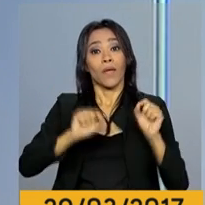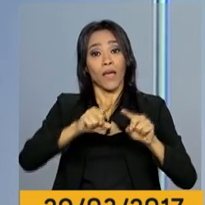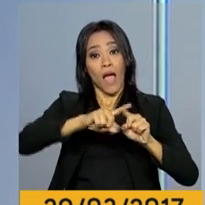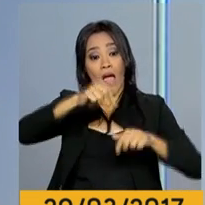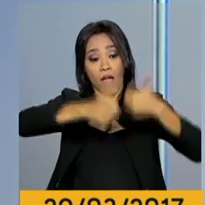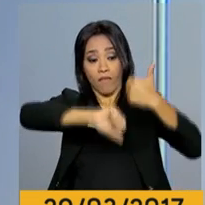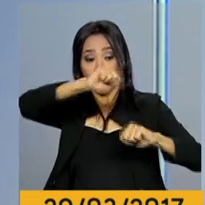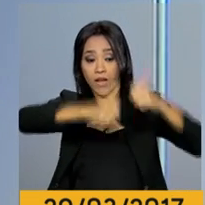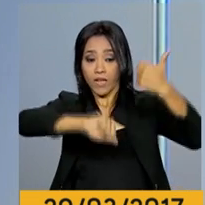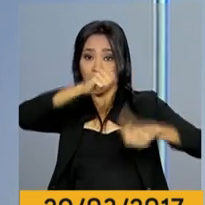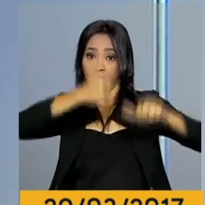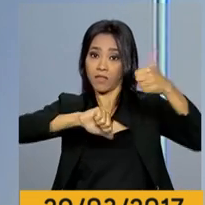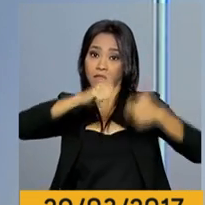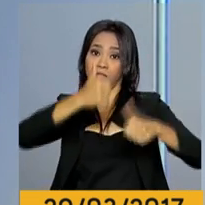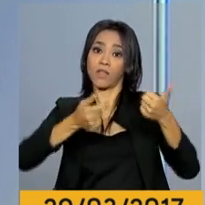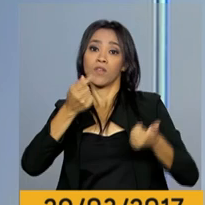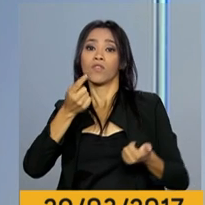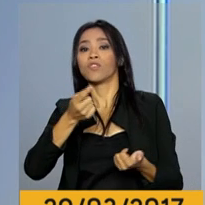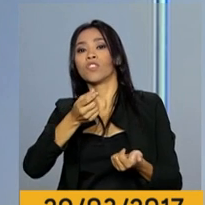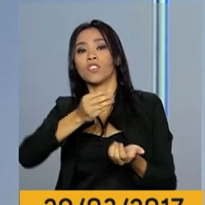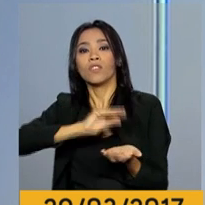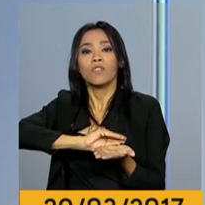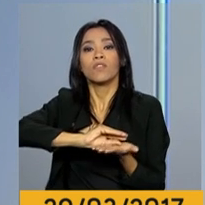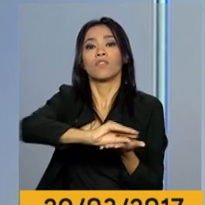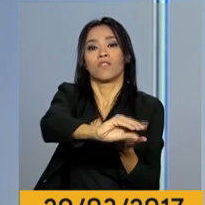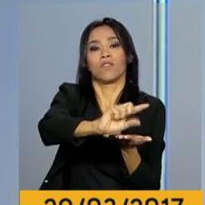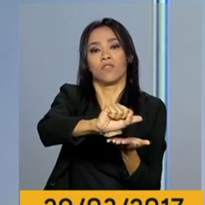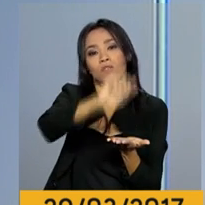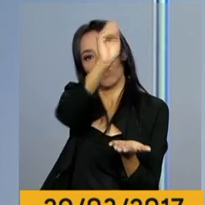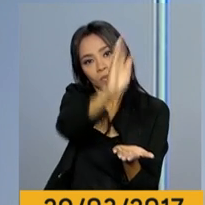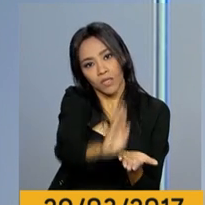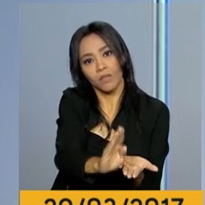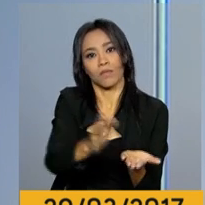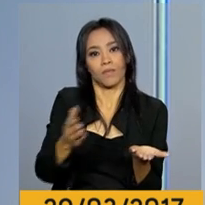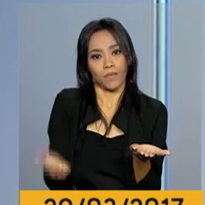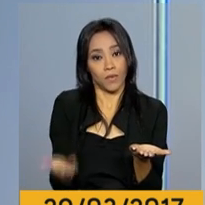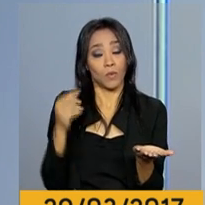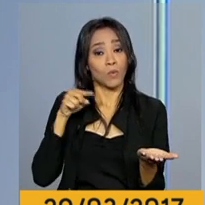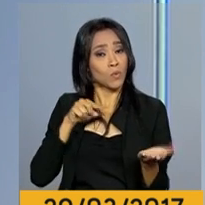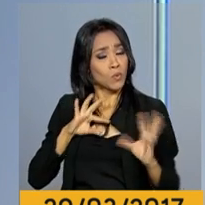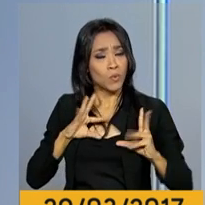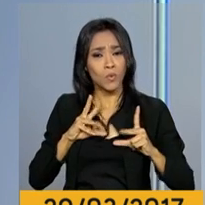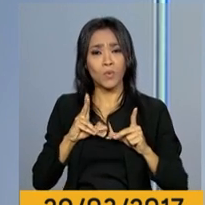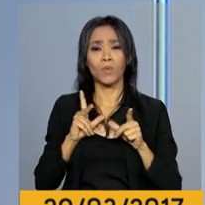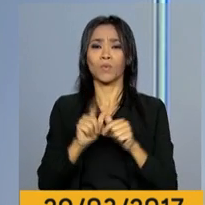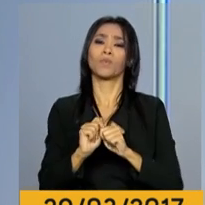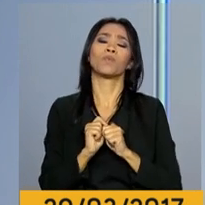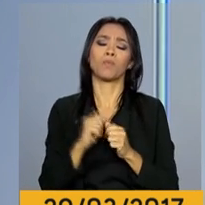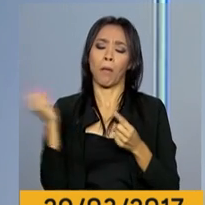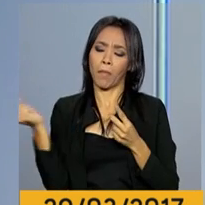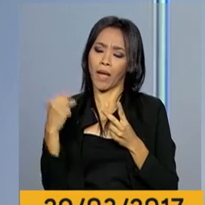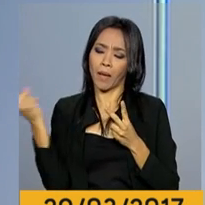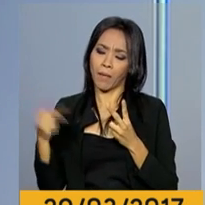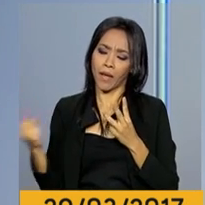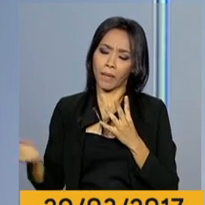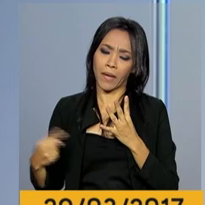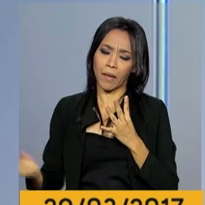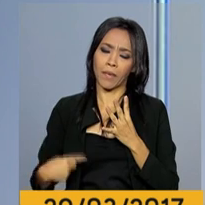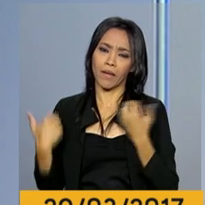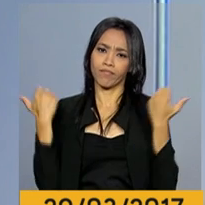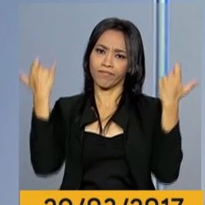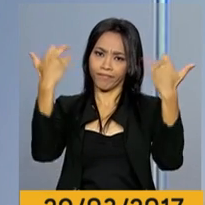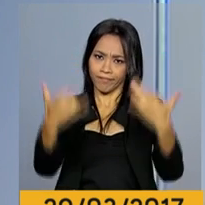antes já tínhamos perdido e tudo isso meus senhores é fruto desta